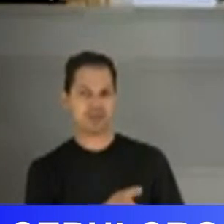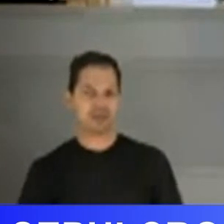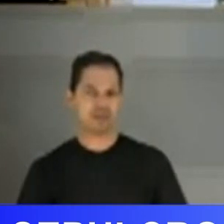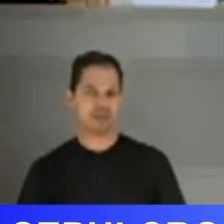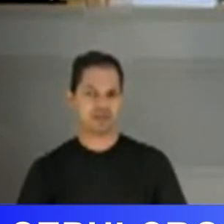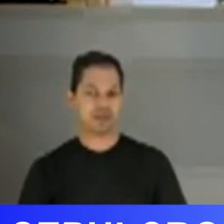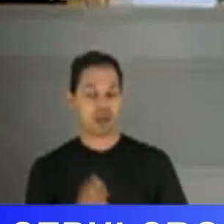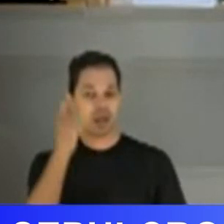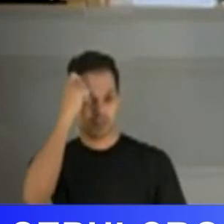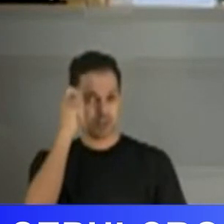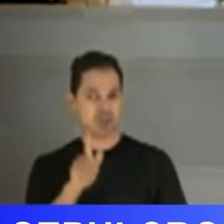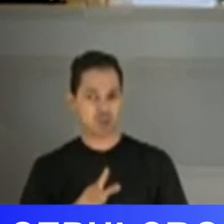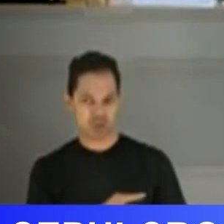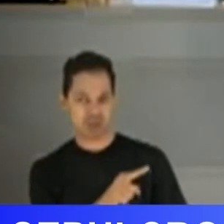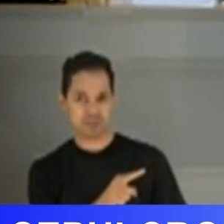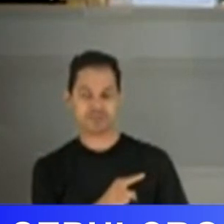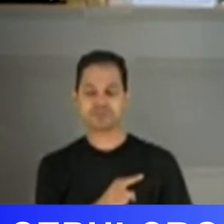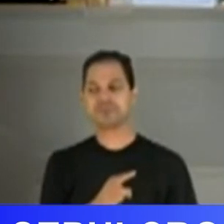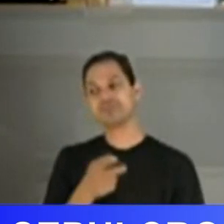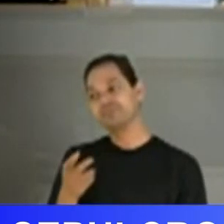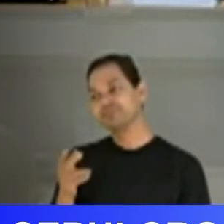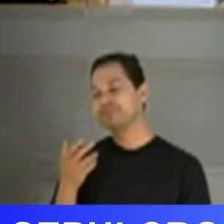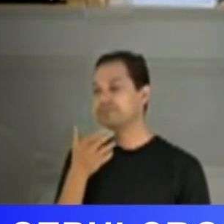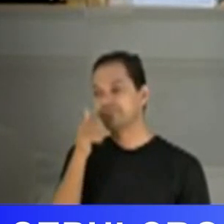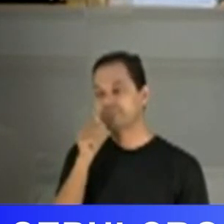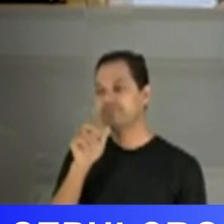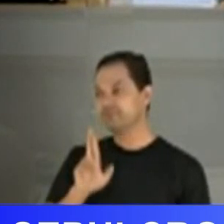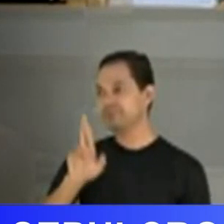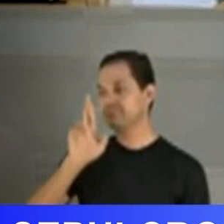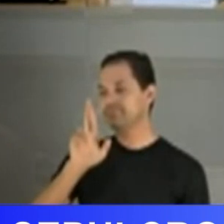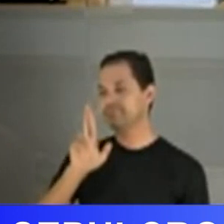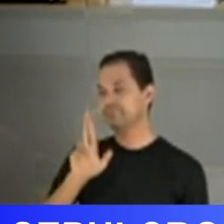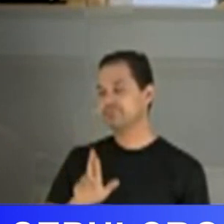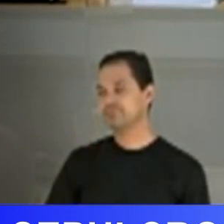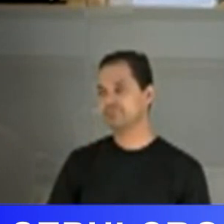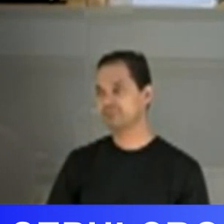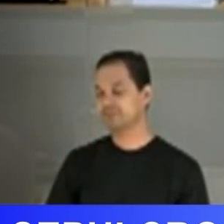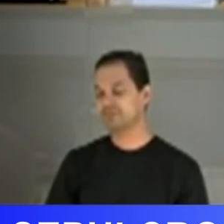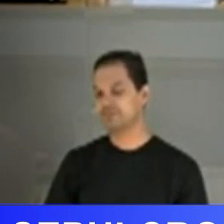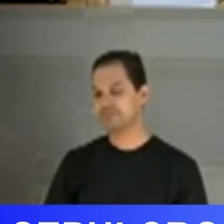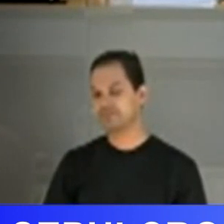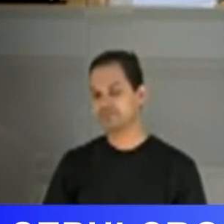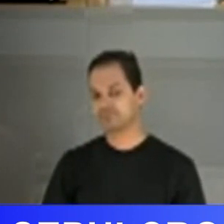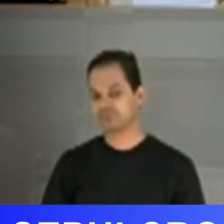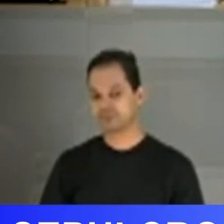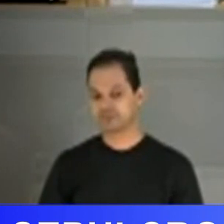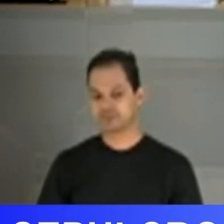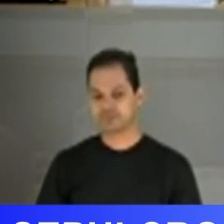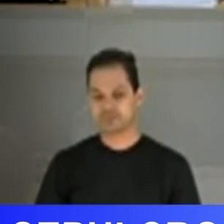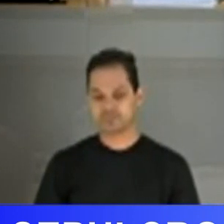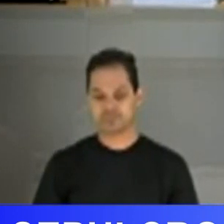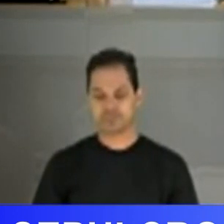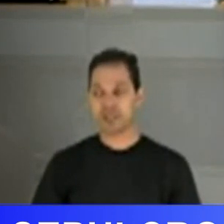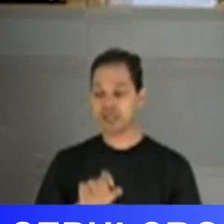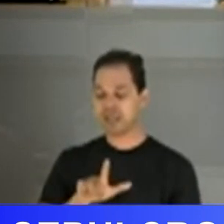O senhor se arrepende? Senhora, Senadora